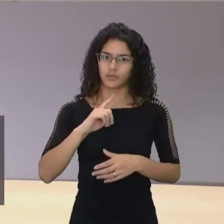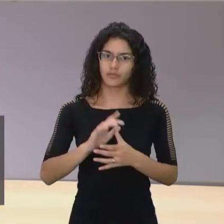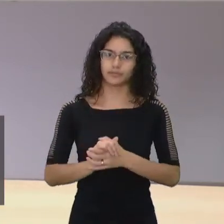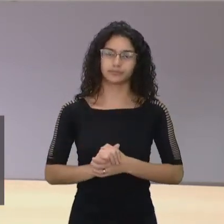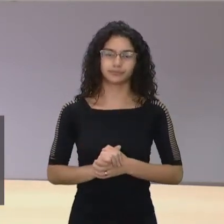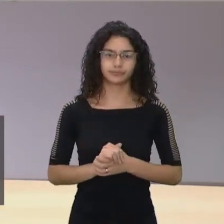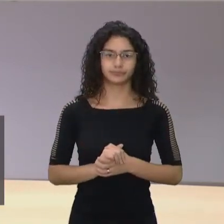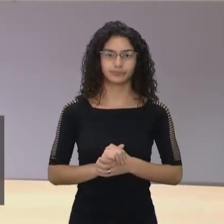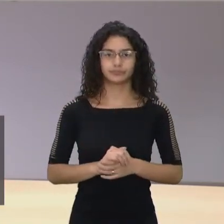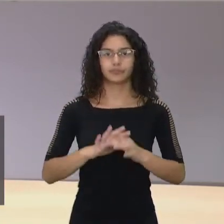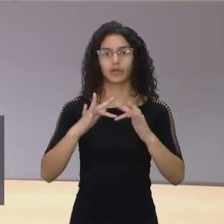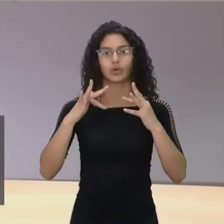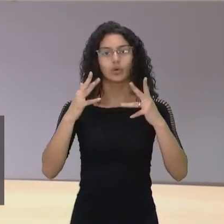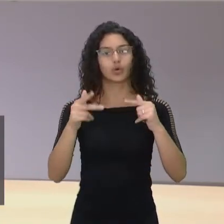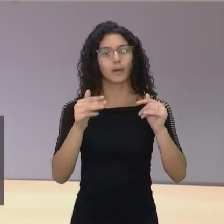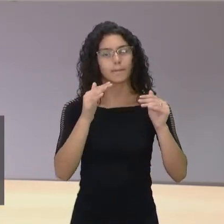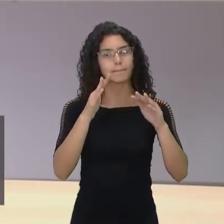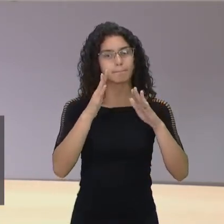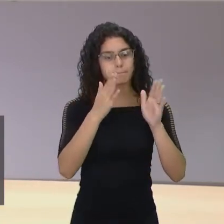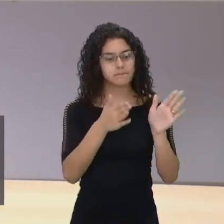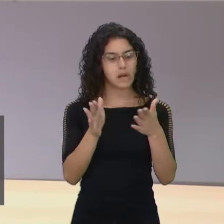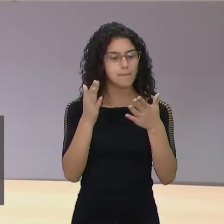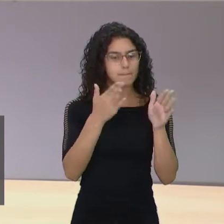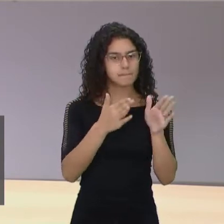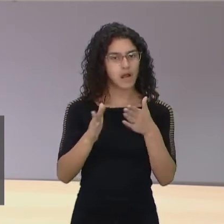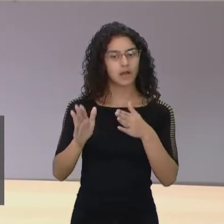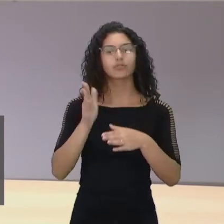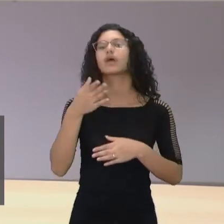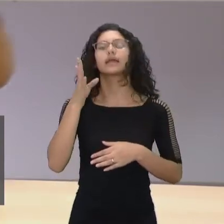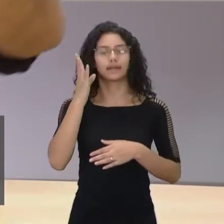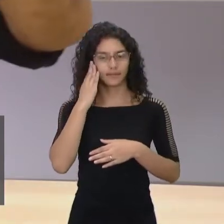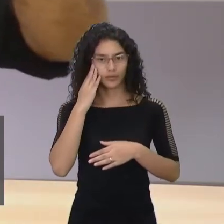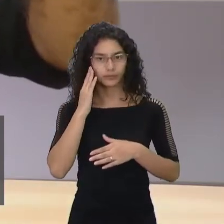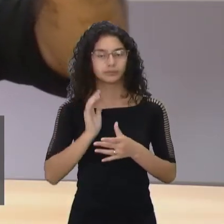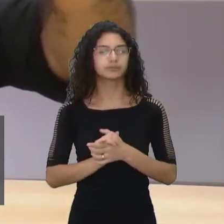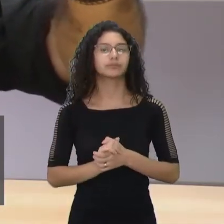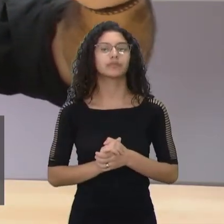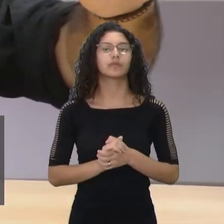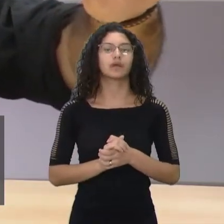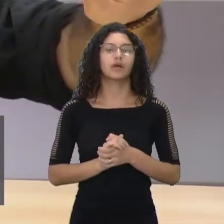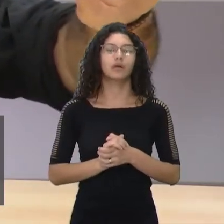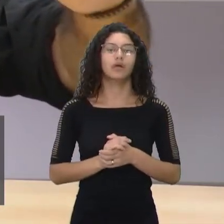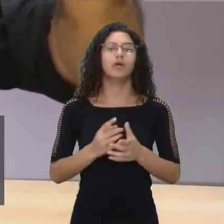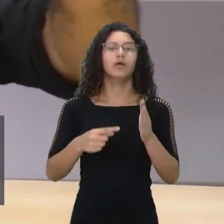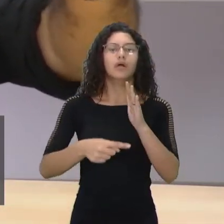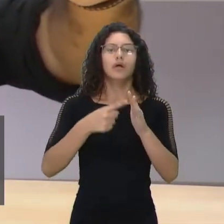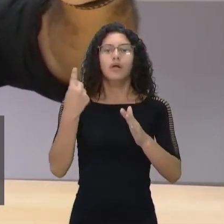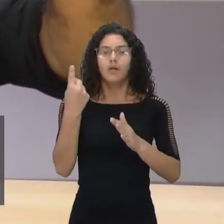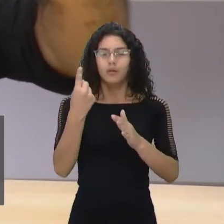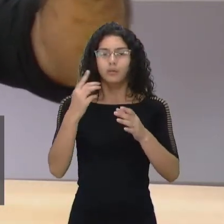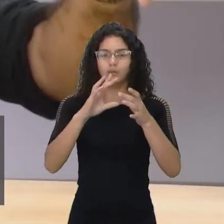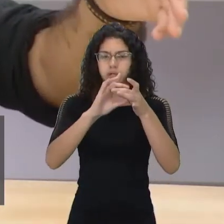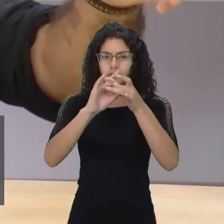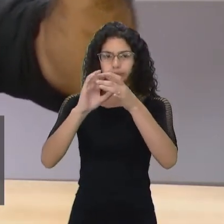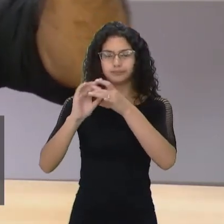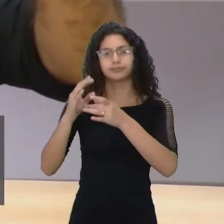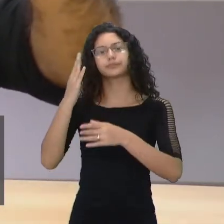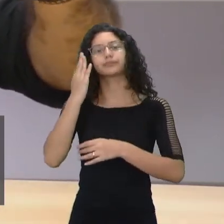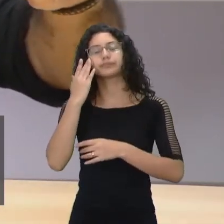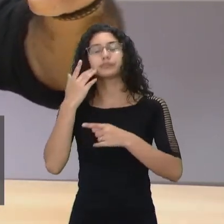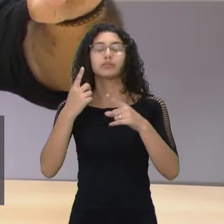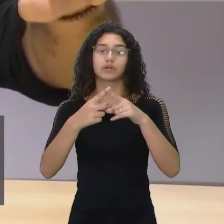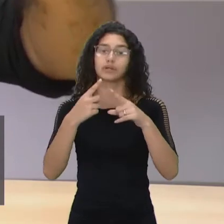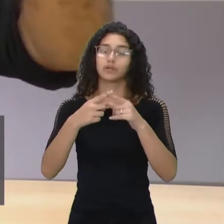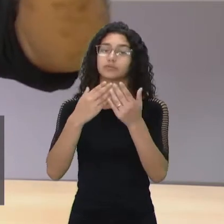talento, toda essa produção. Então, acho que você deve ter entendido, né? A etapa 1 é conceito, saberes, por isso que se